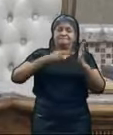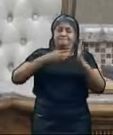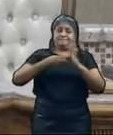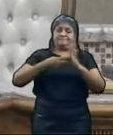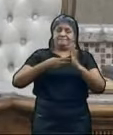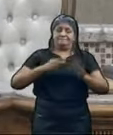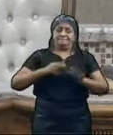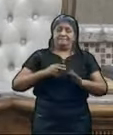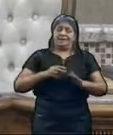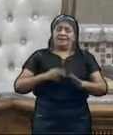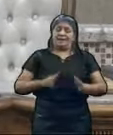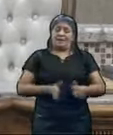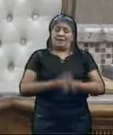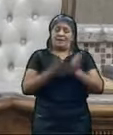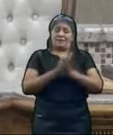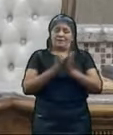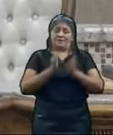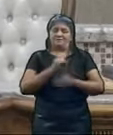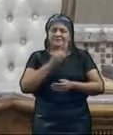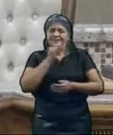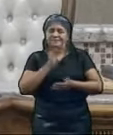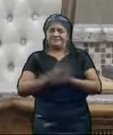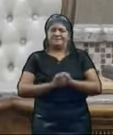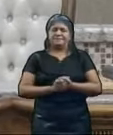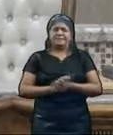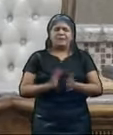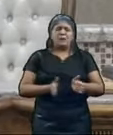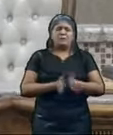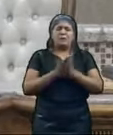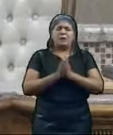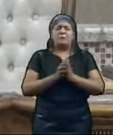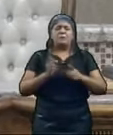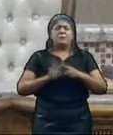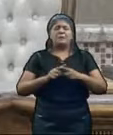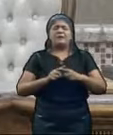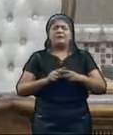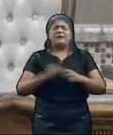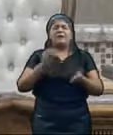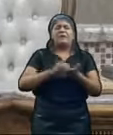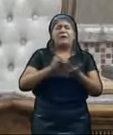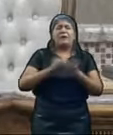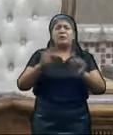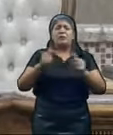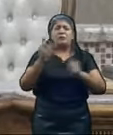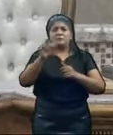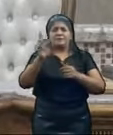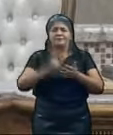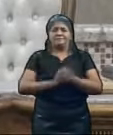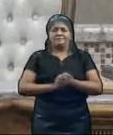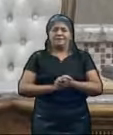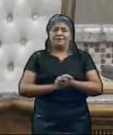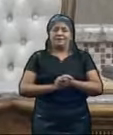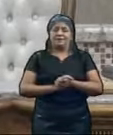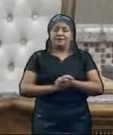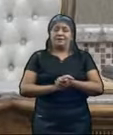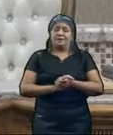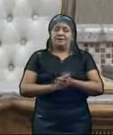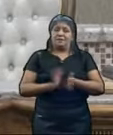também eles sejam auto-suficientes desenvolvem a auto-estima